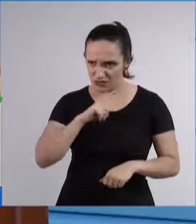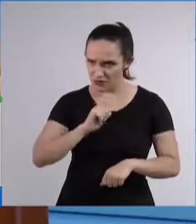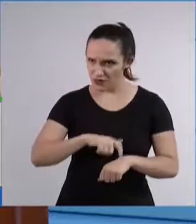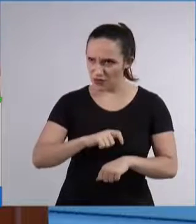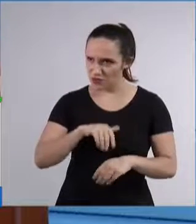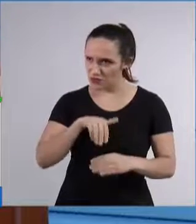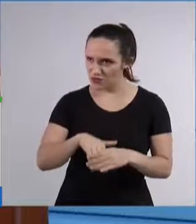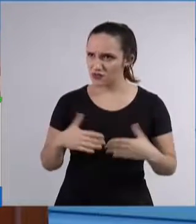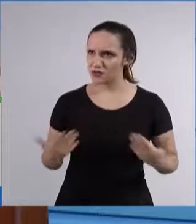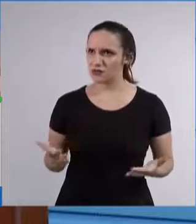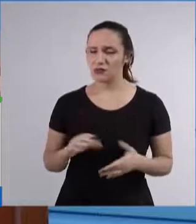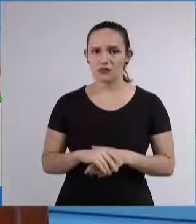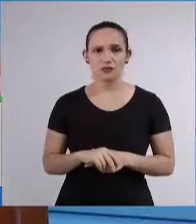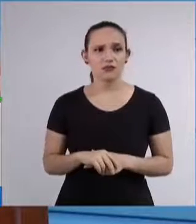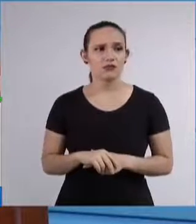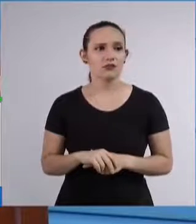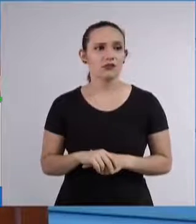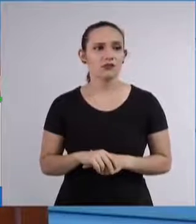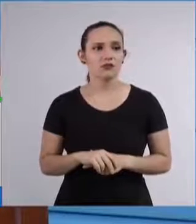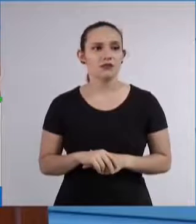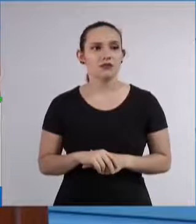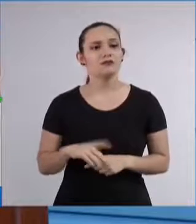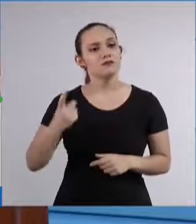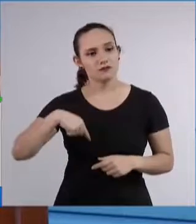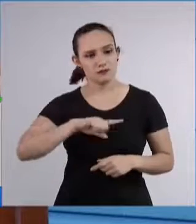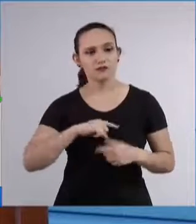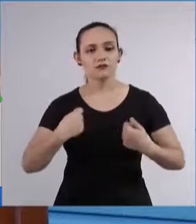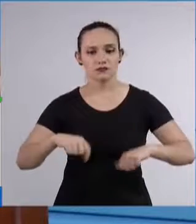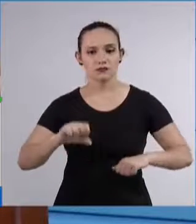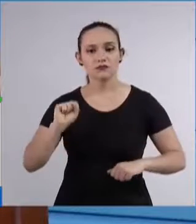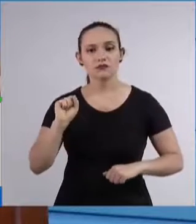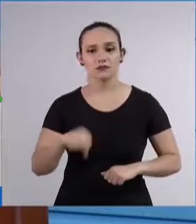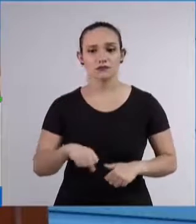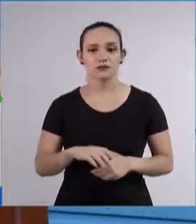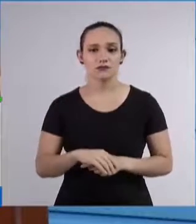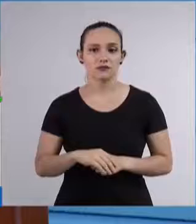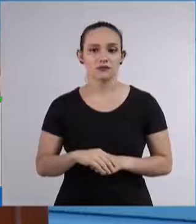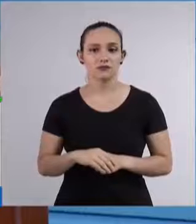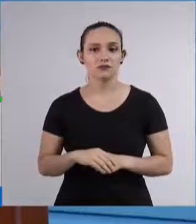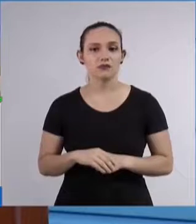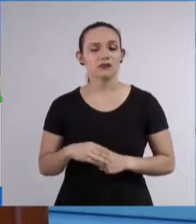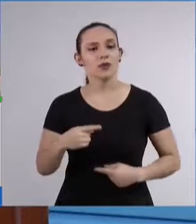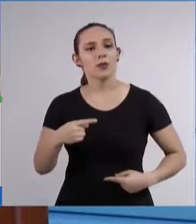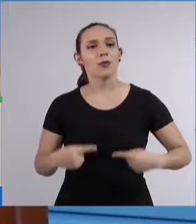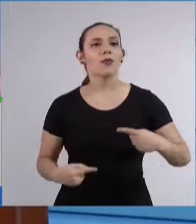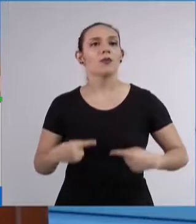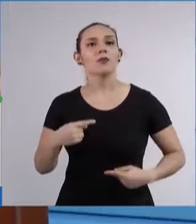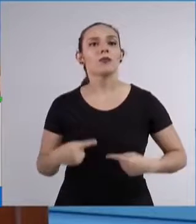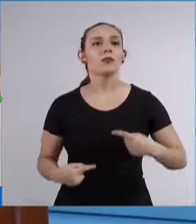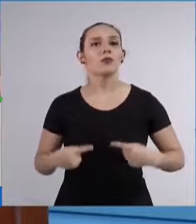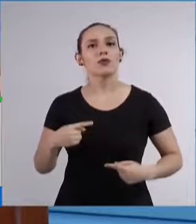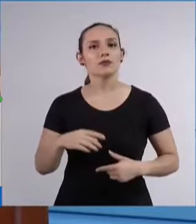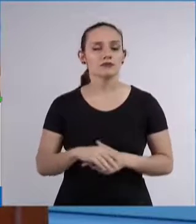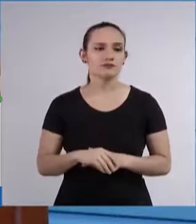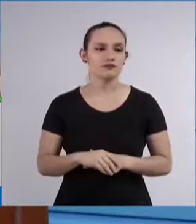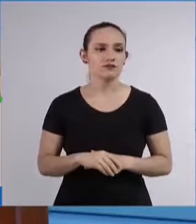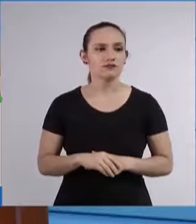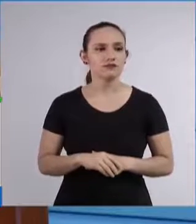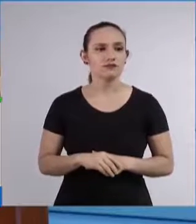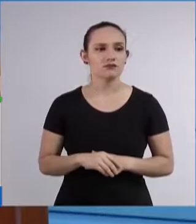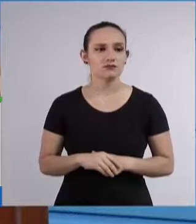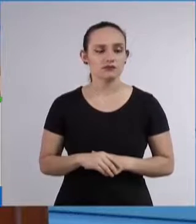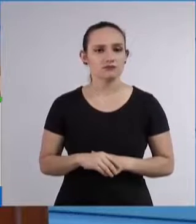Então, o que a gente coloca aqui é que nós temos que fazer um debate de ideias. Eu acabei de ver agora,